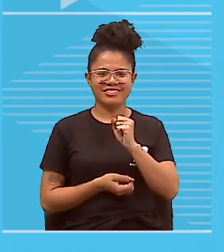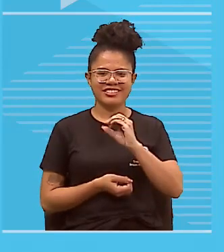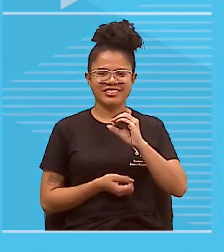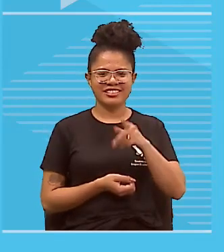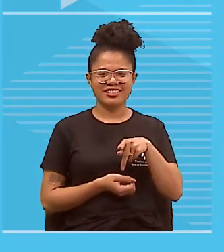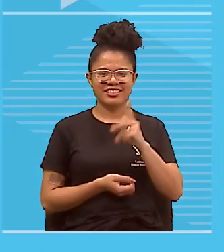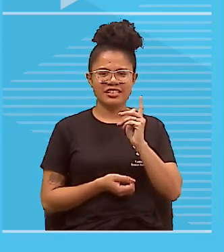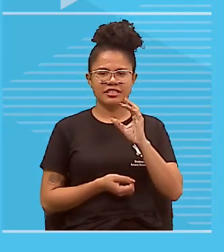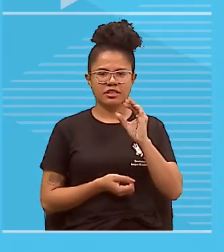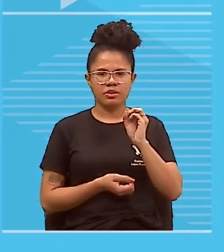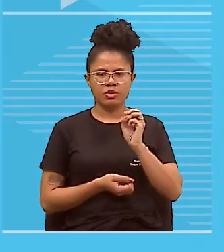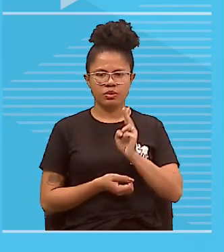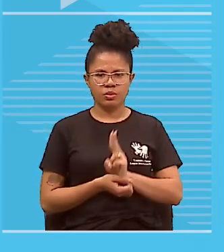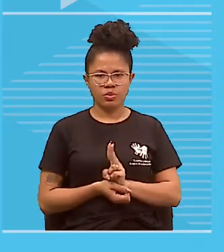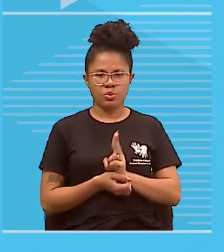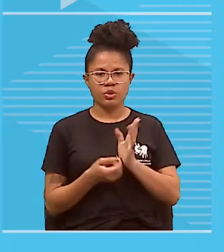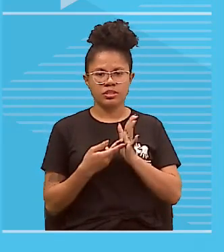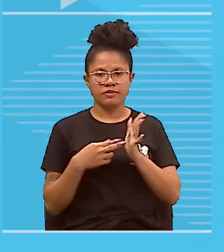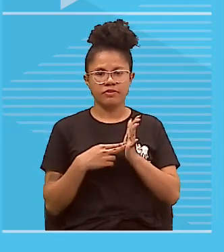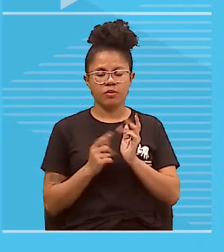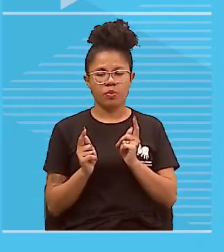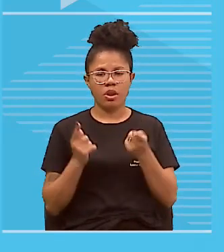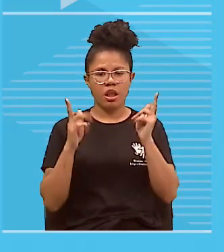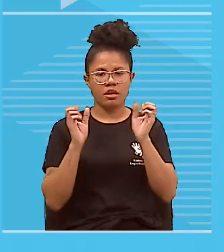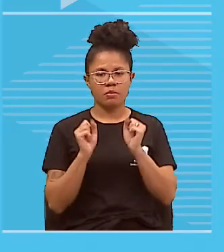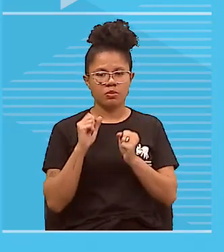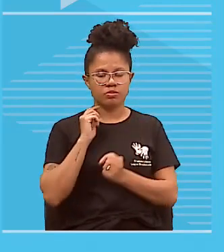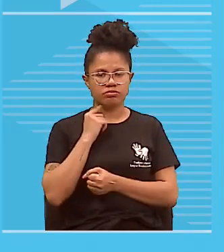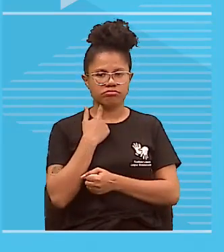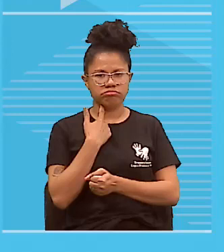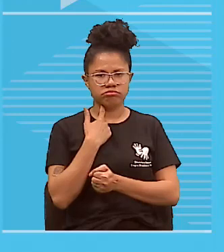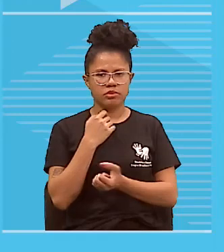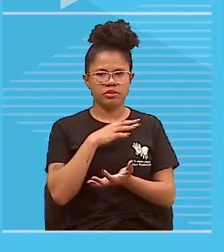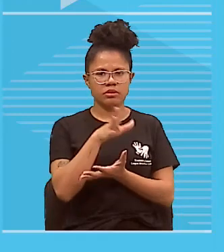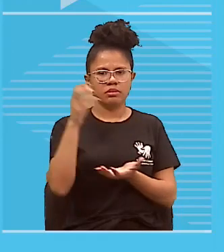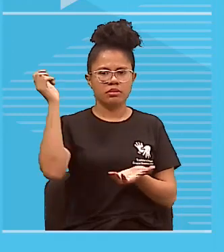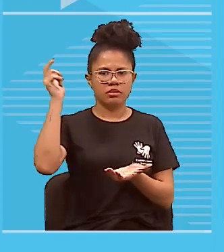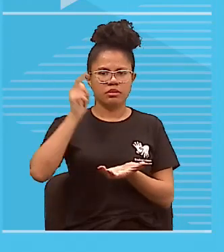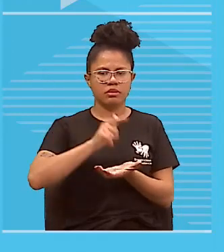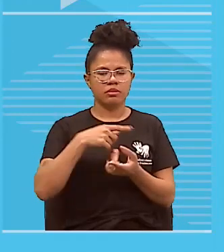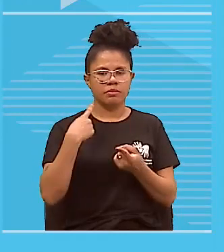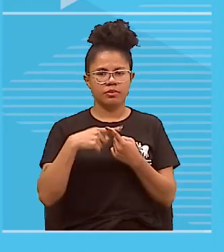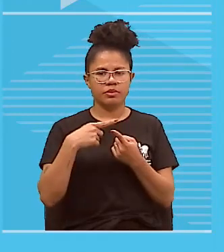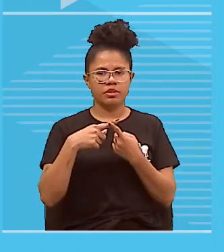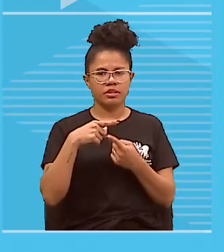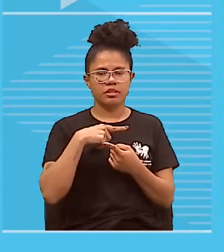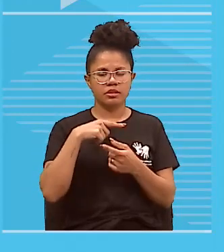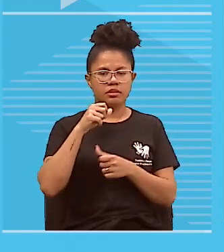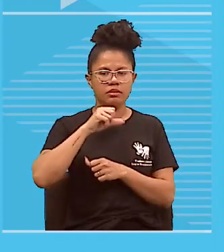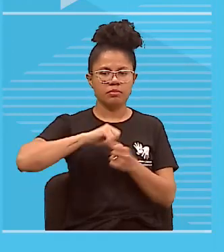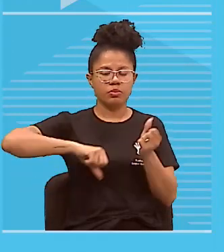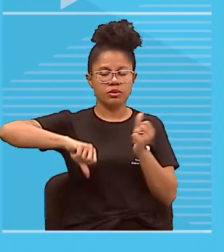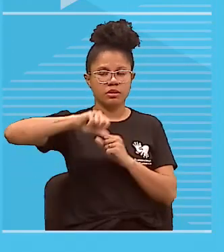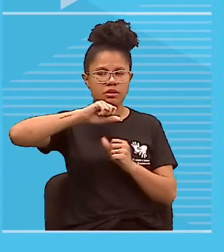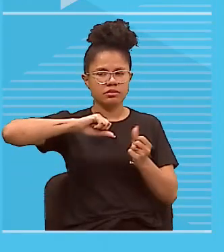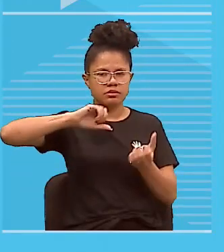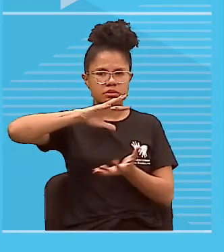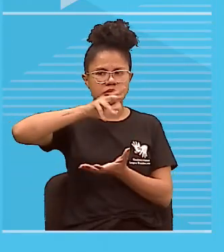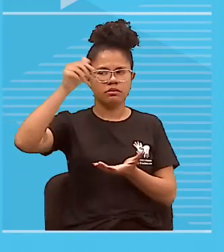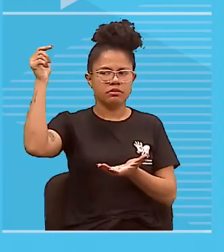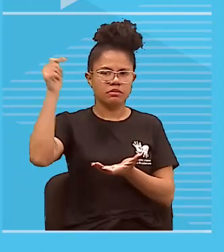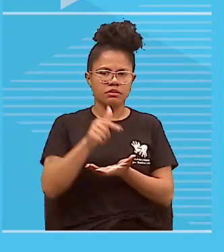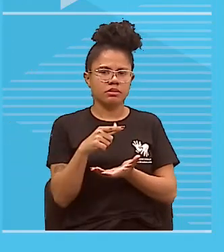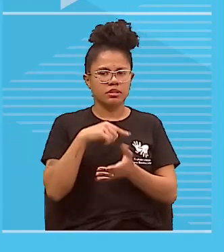de carbono, ele é um gás que pode prejudicar o efeito estufa por conta da sua alteração ao mesmo, acarretando a